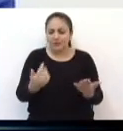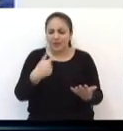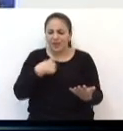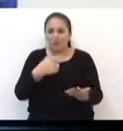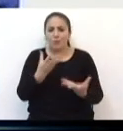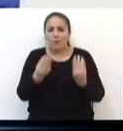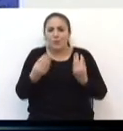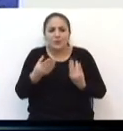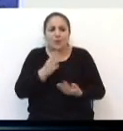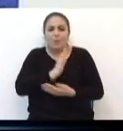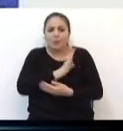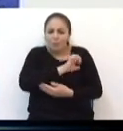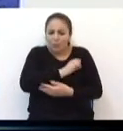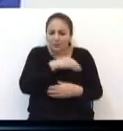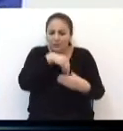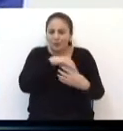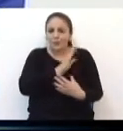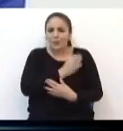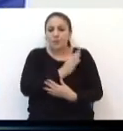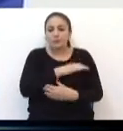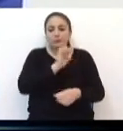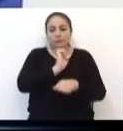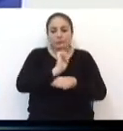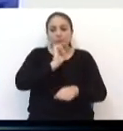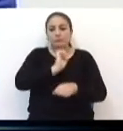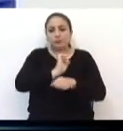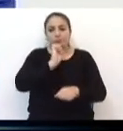tenho que esperar muito tempo. Então a gente